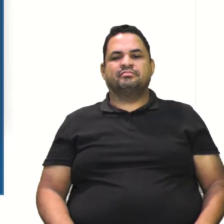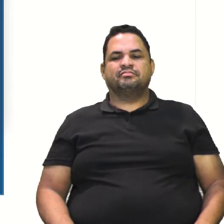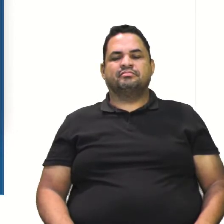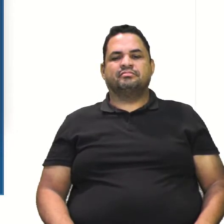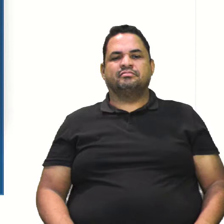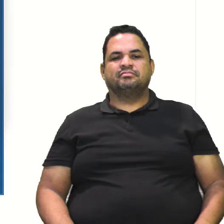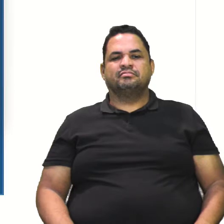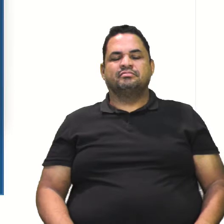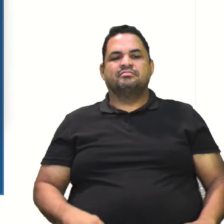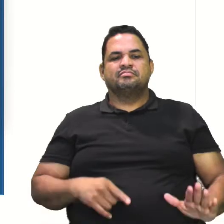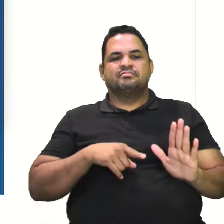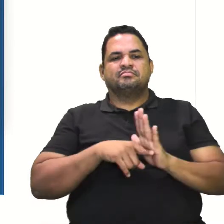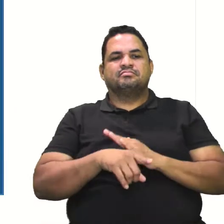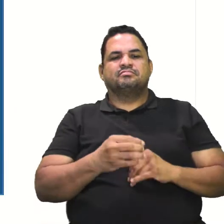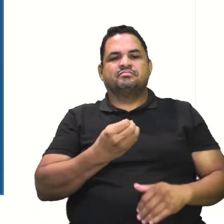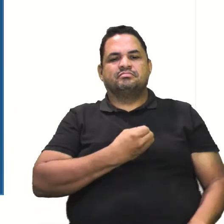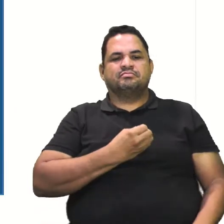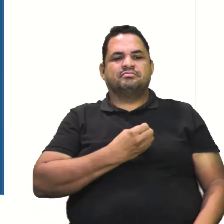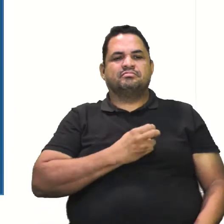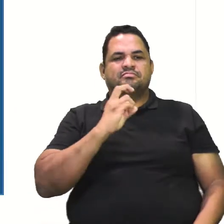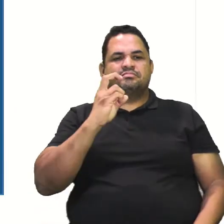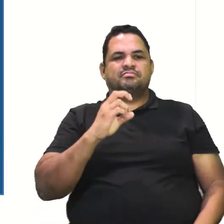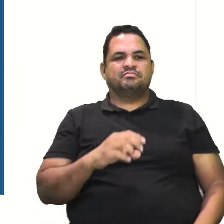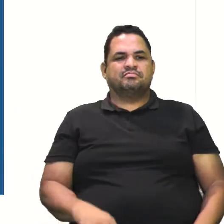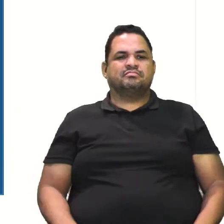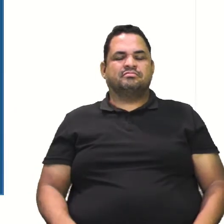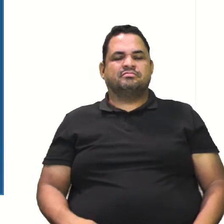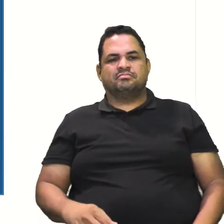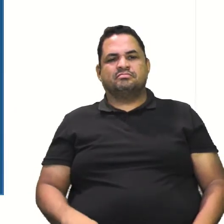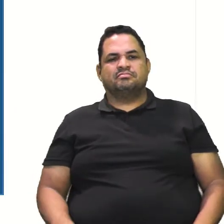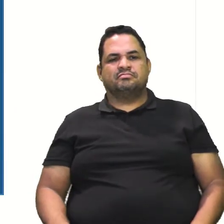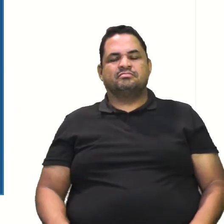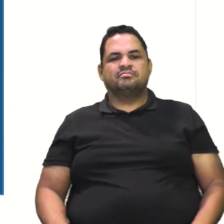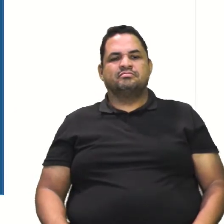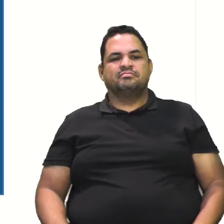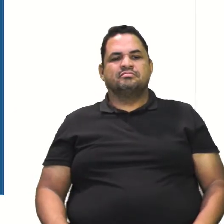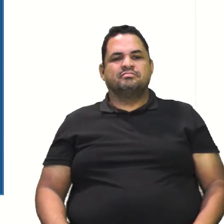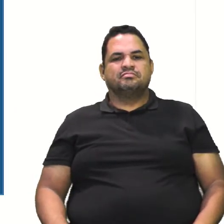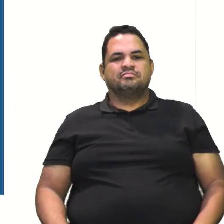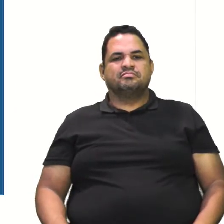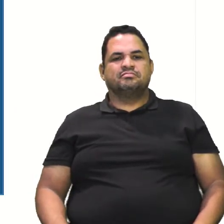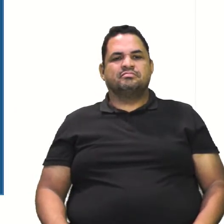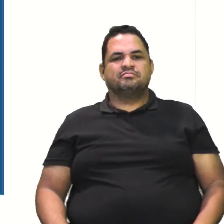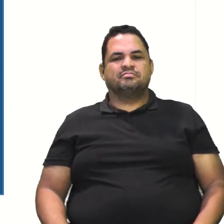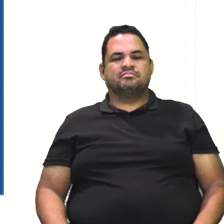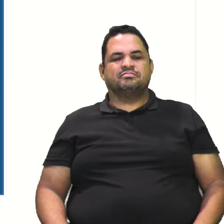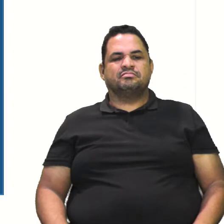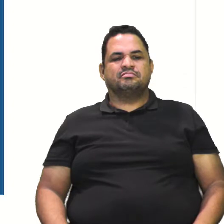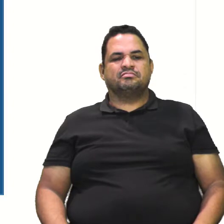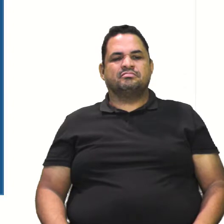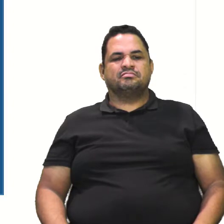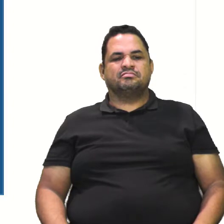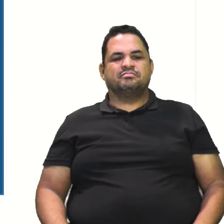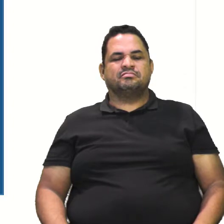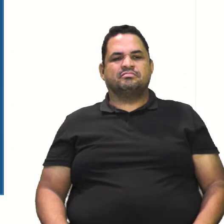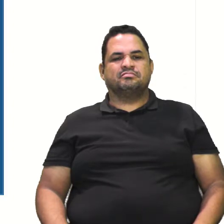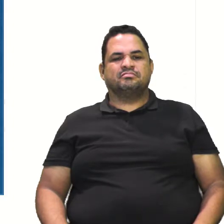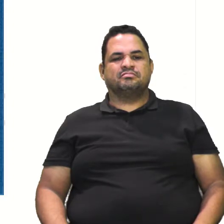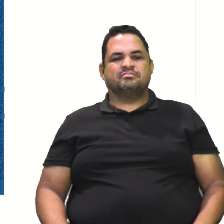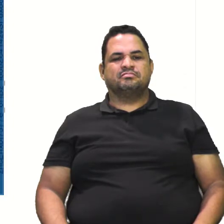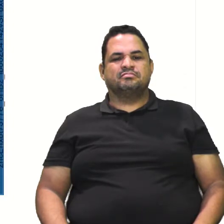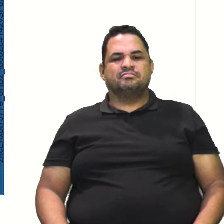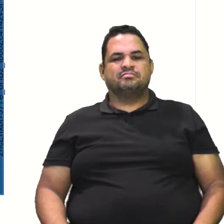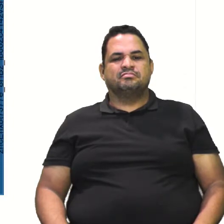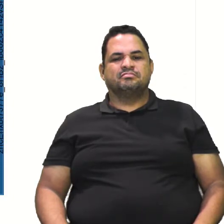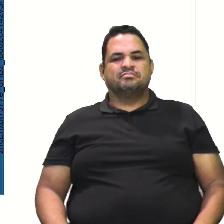cônicas. Vamos de pergunta número 5, beleza? Aí tem que aí também, ó. Do mesmo jeito, né? A gente vai ter que